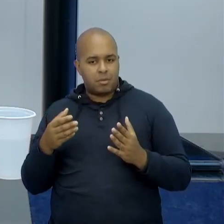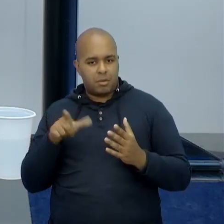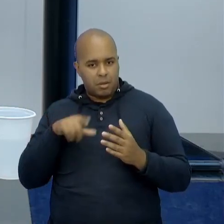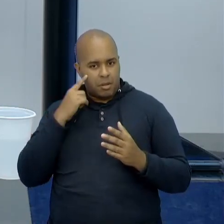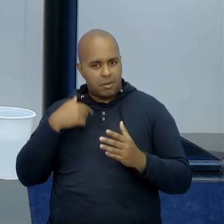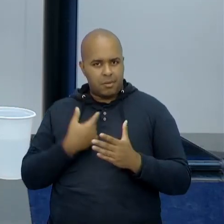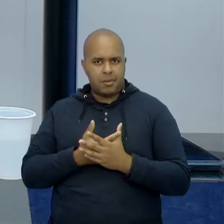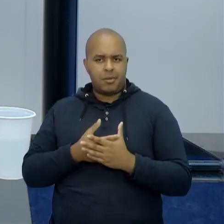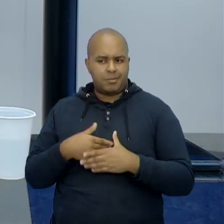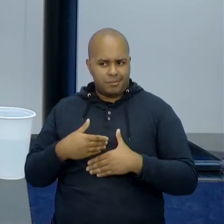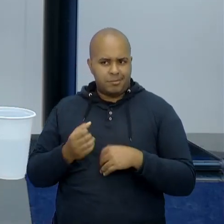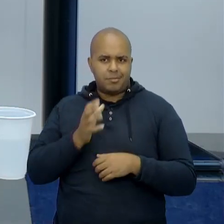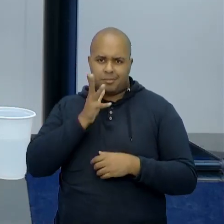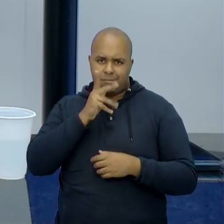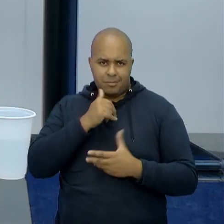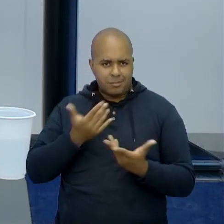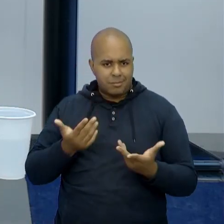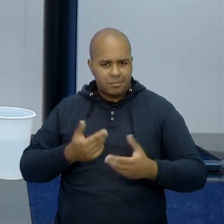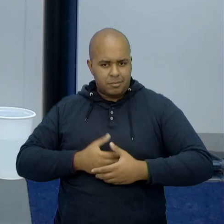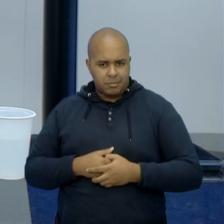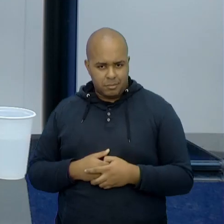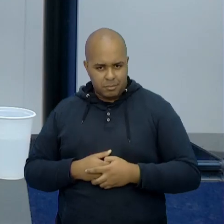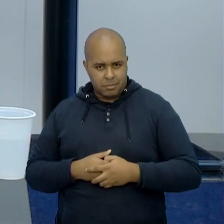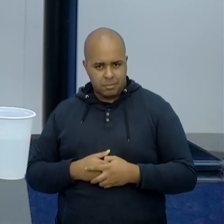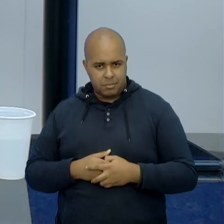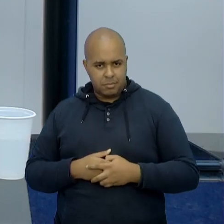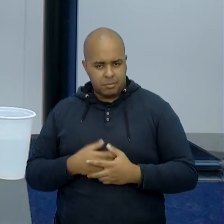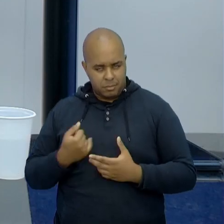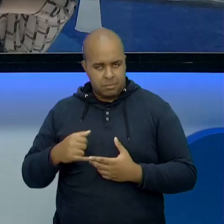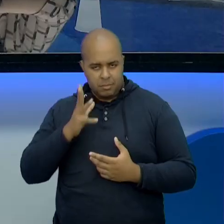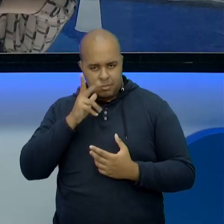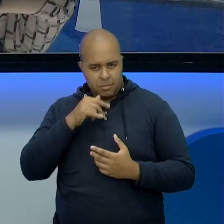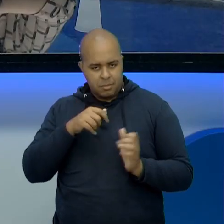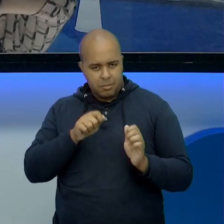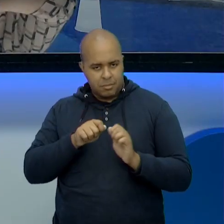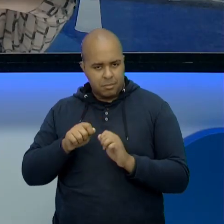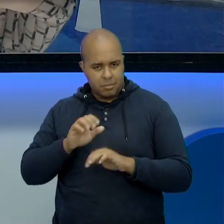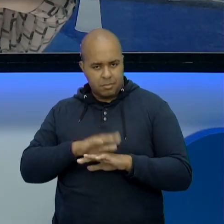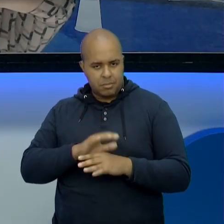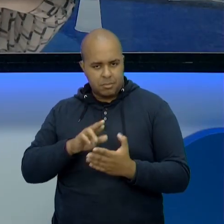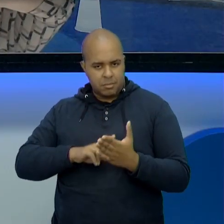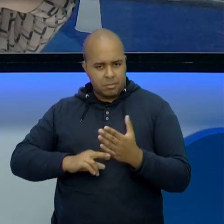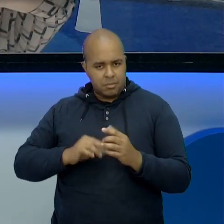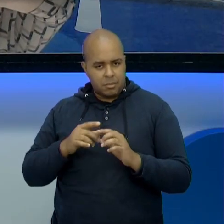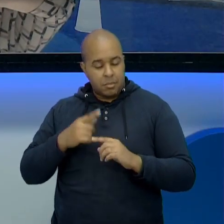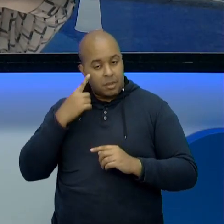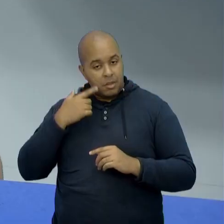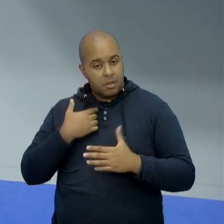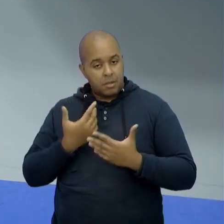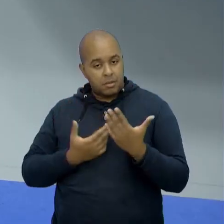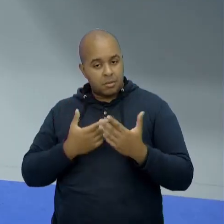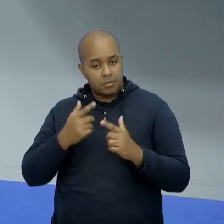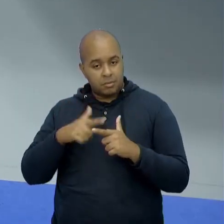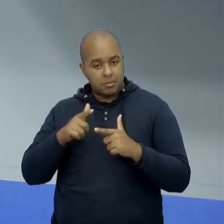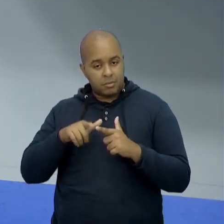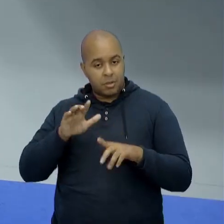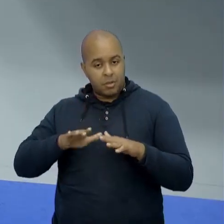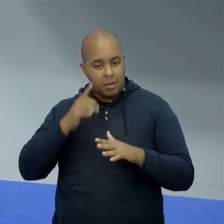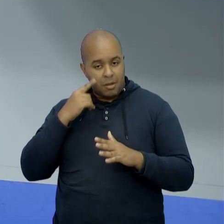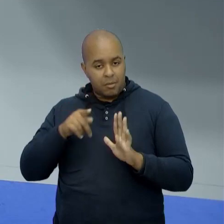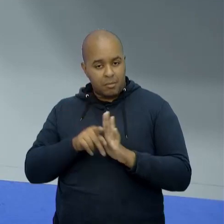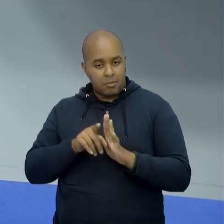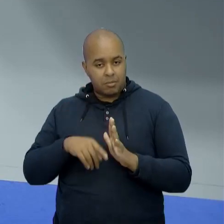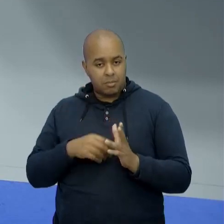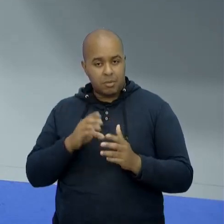Isso leva muito tempo. Leva muito tempo. Então, talvez um dos problemas seja